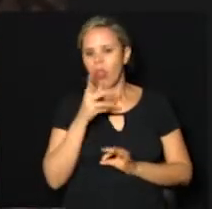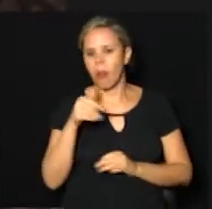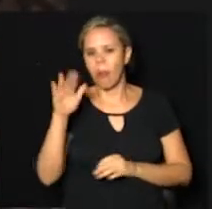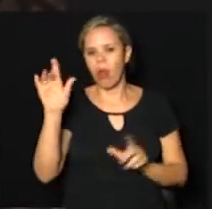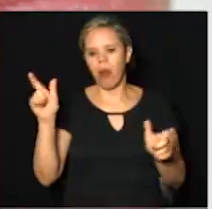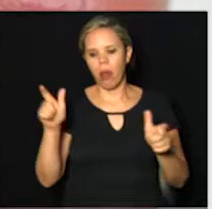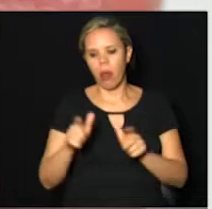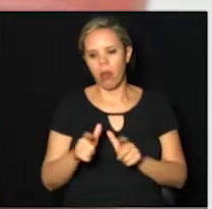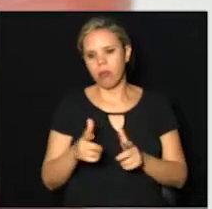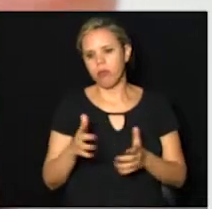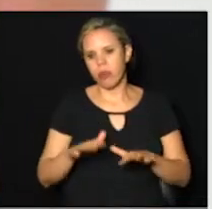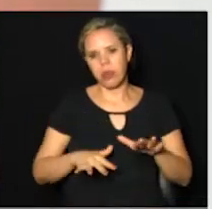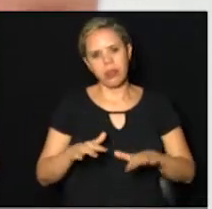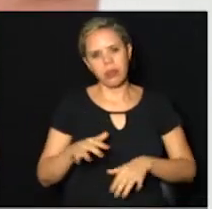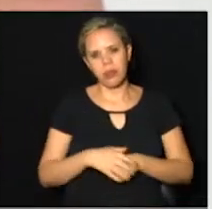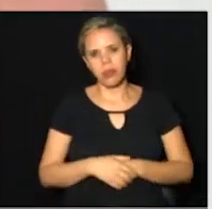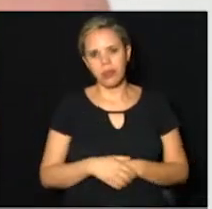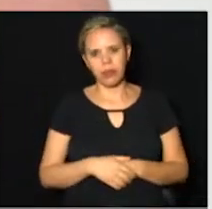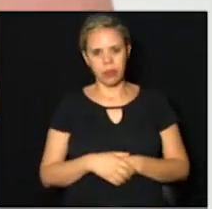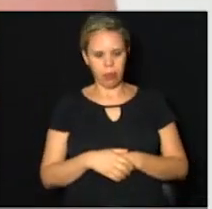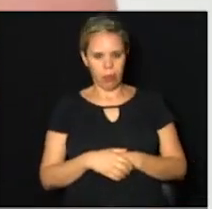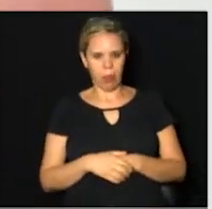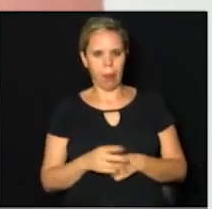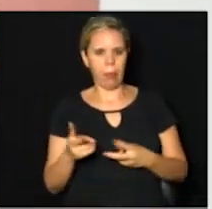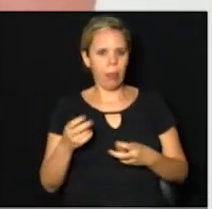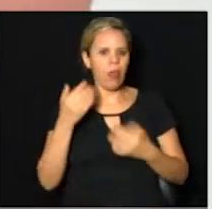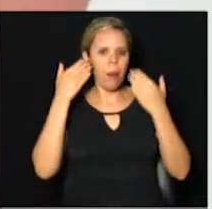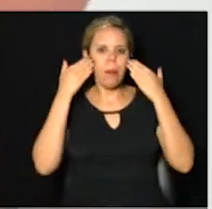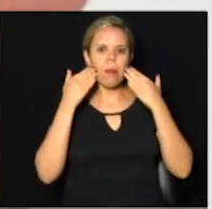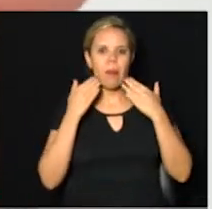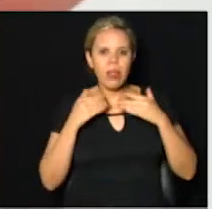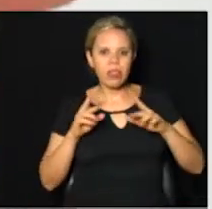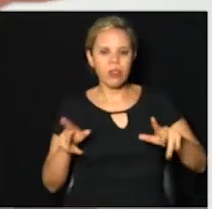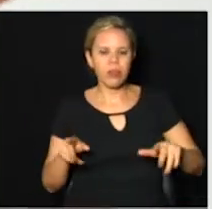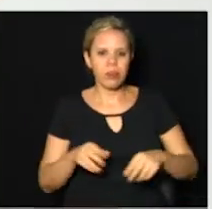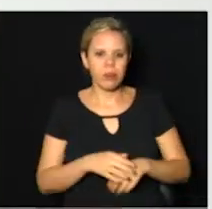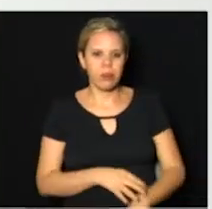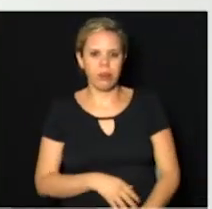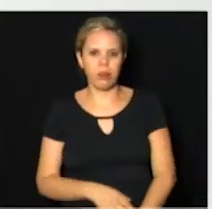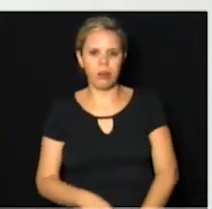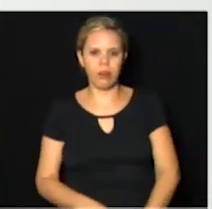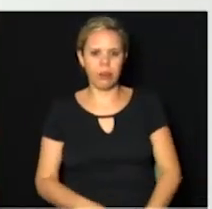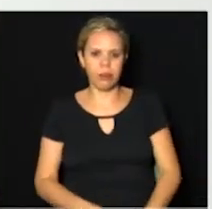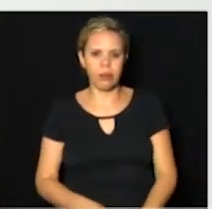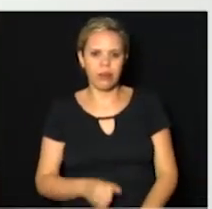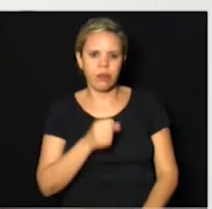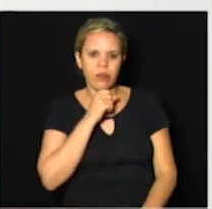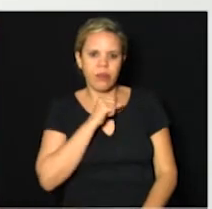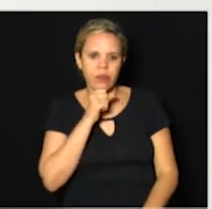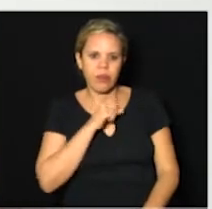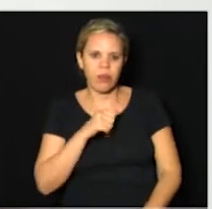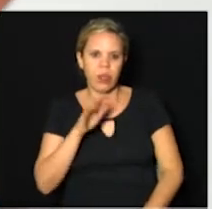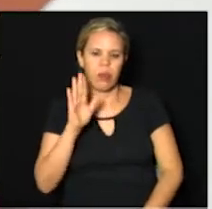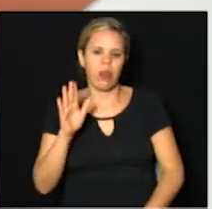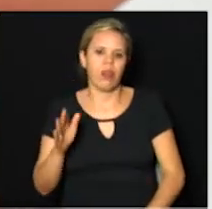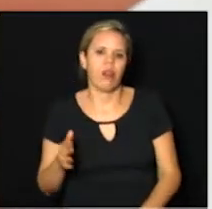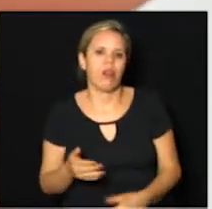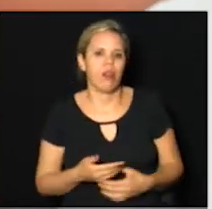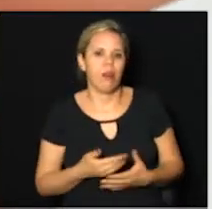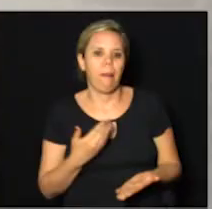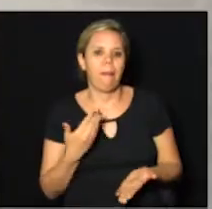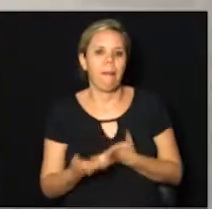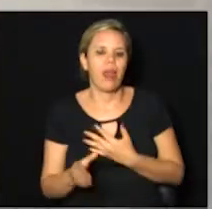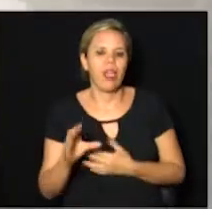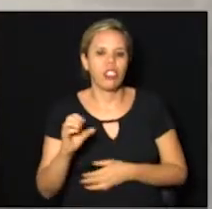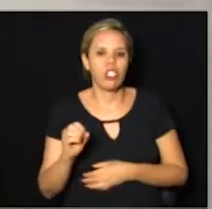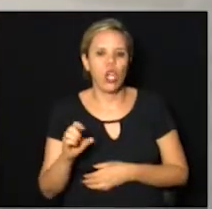com ciclos mais curtos. A gente nota que a pele fica diferente, que a gente envelhece um pouquinho, perde um pouco do